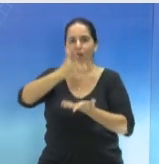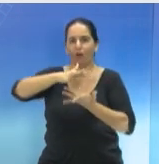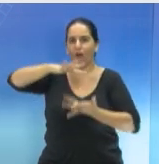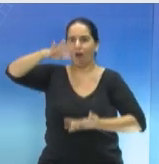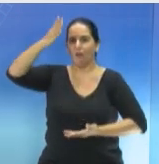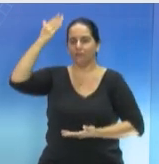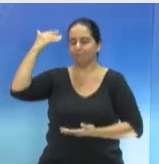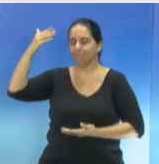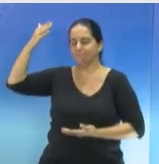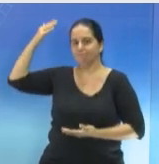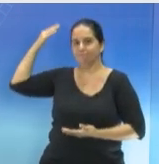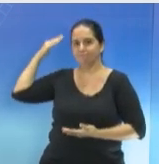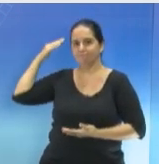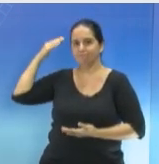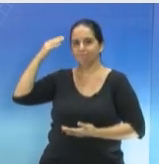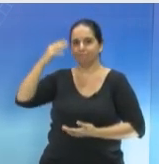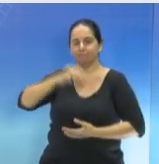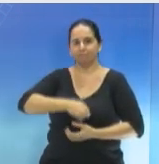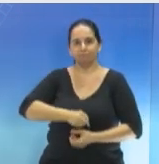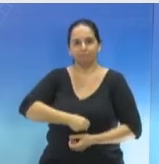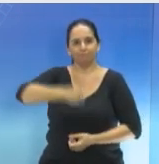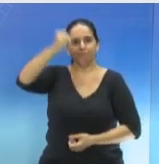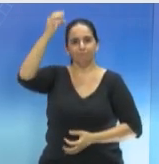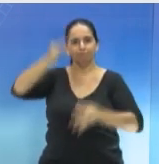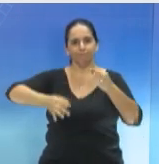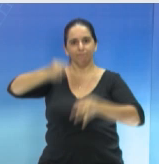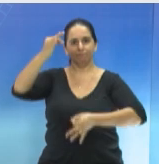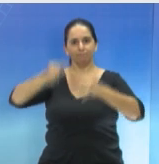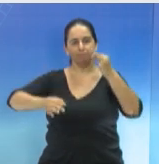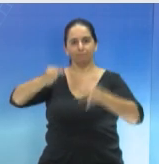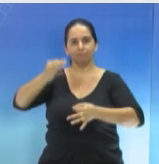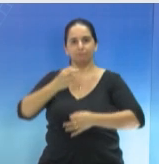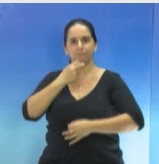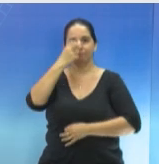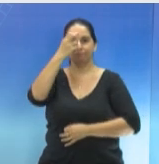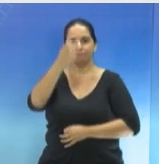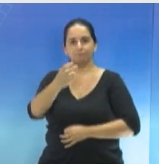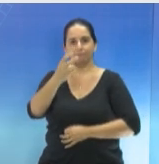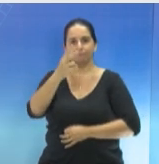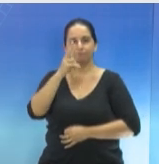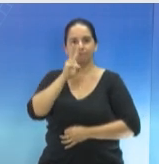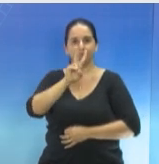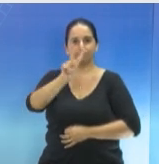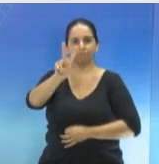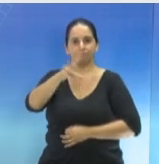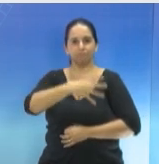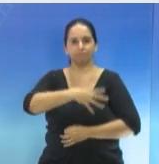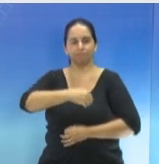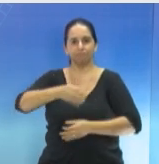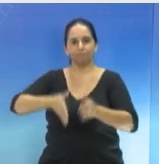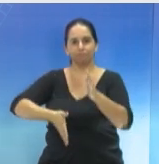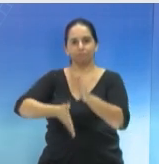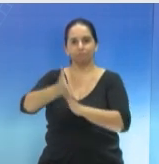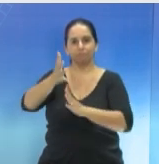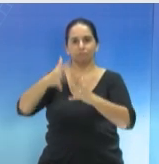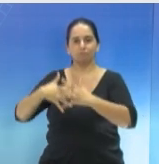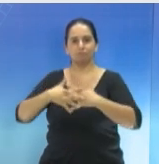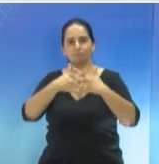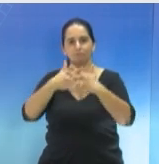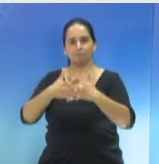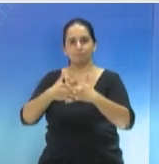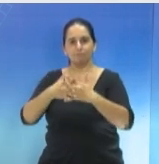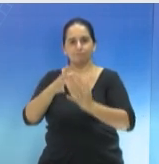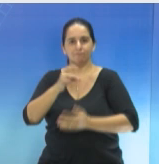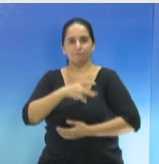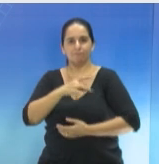no passado. Mas se ergues da justiça a clava forte, verás que um filho teu não foge à